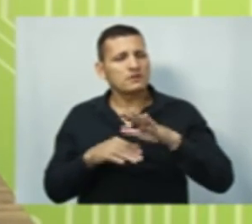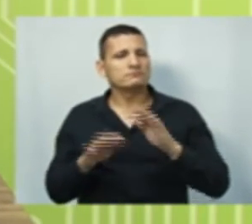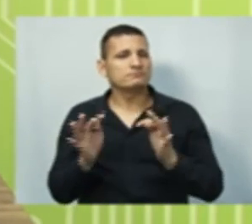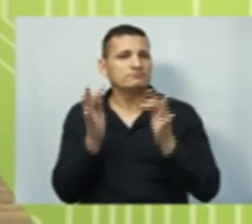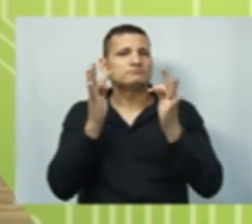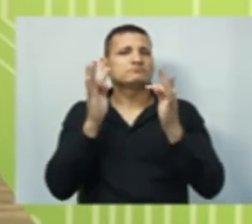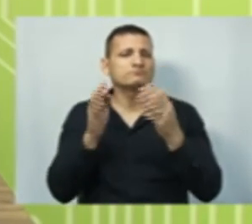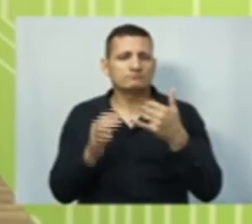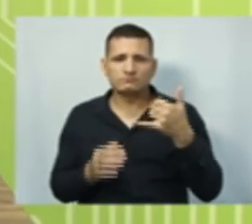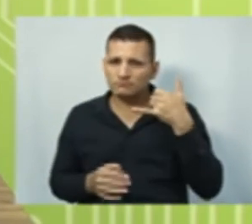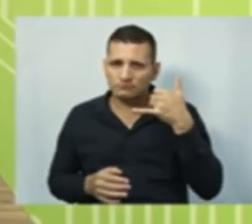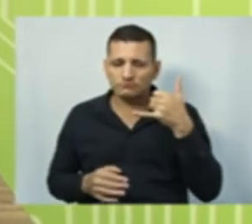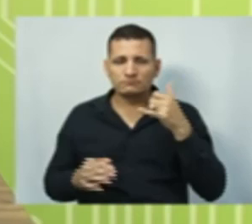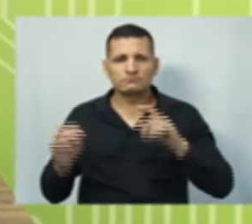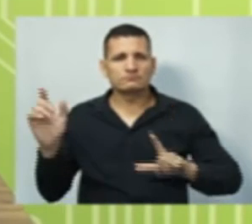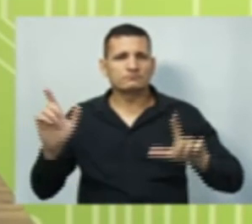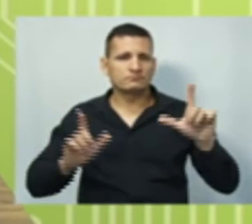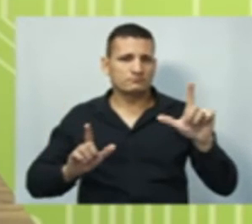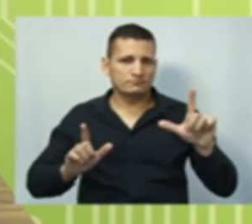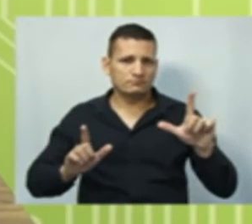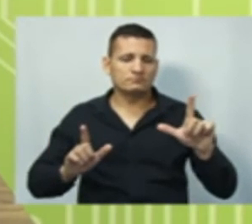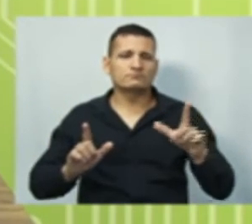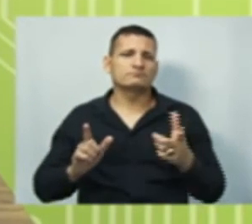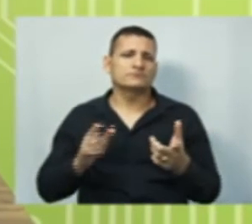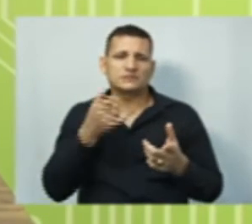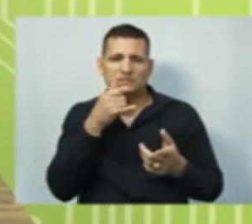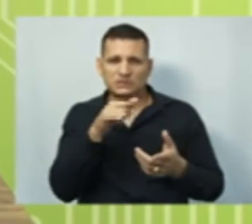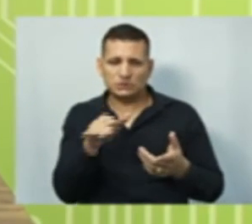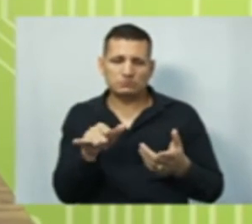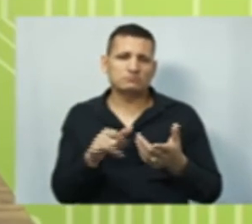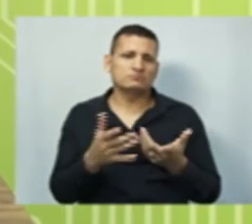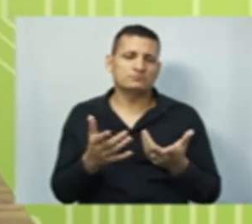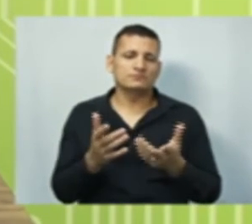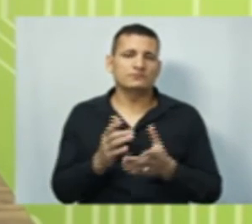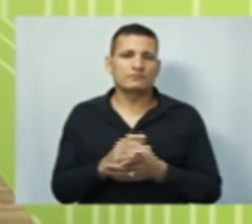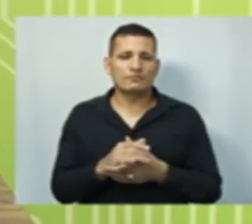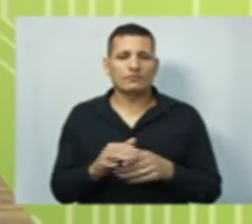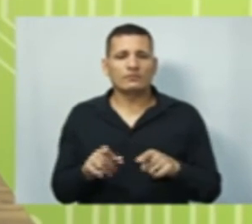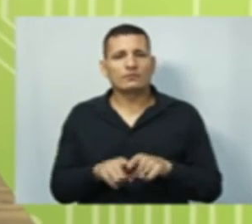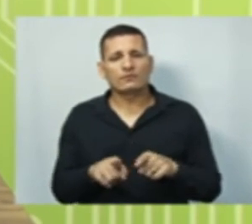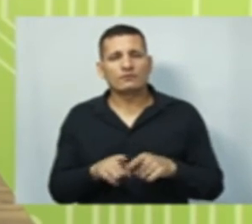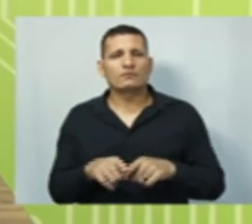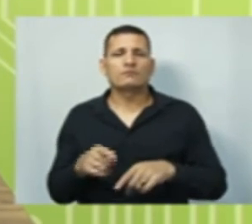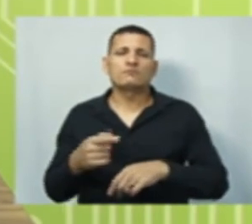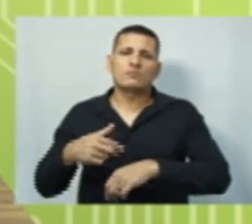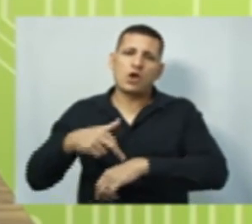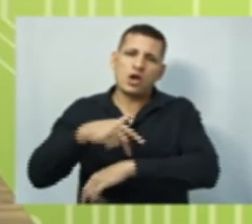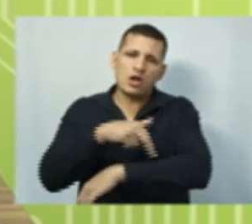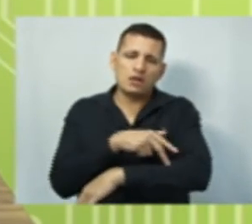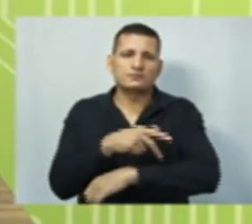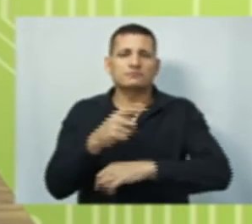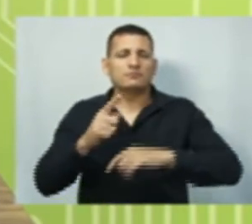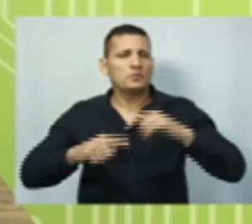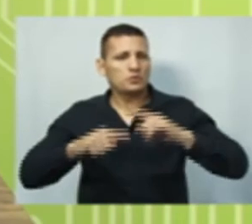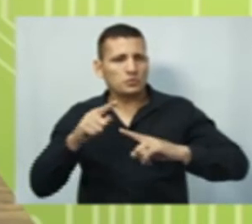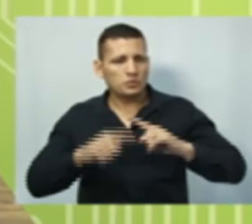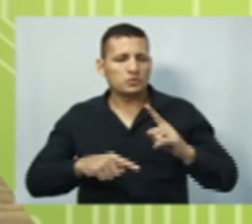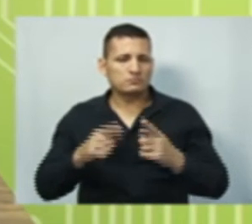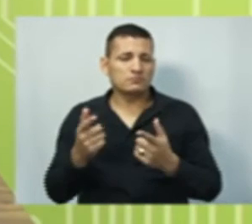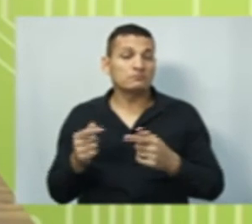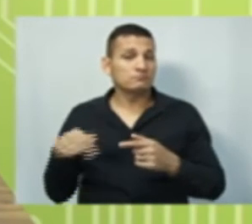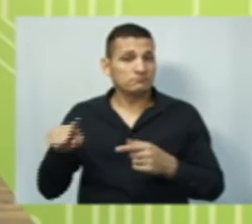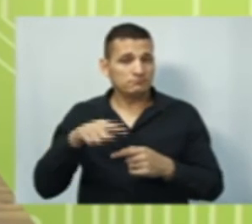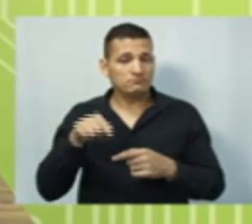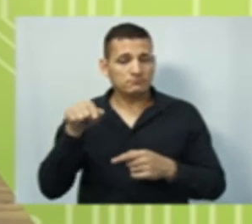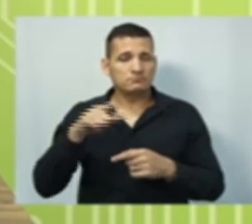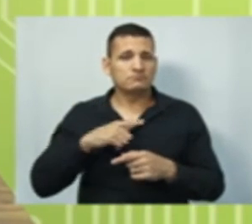nos nossos celulares, televisões, aparelhos eletrônicos, e sem contar os produtos de moda que vão surgindo. São produtos, então, que vão trazer